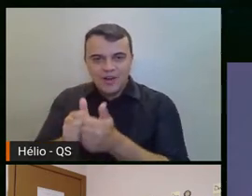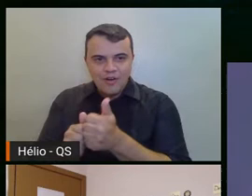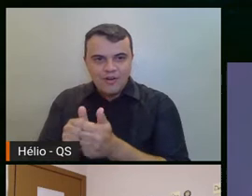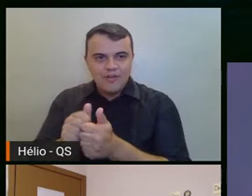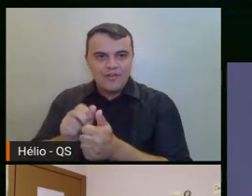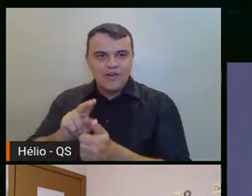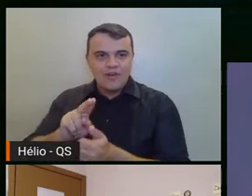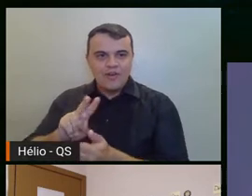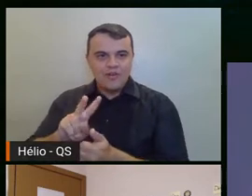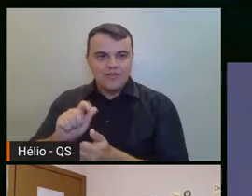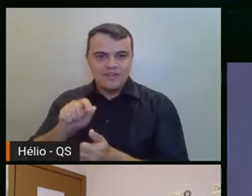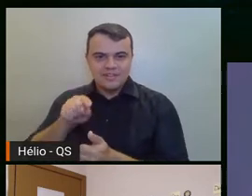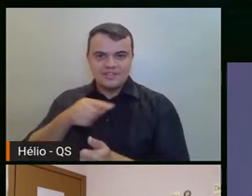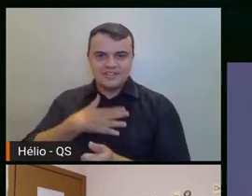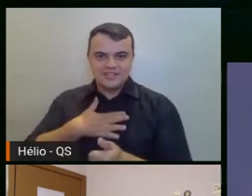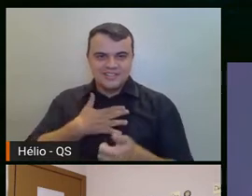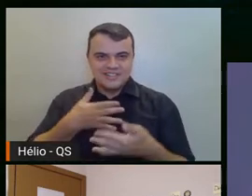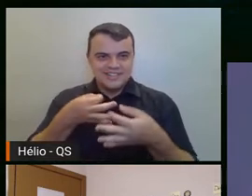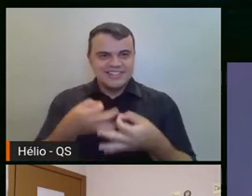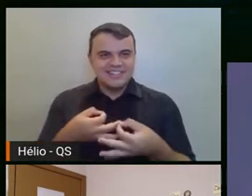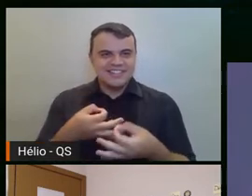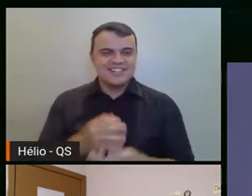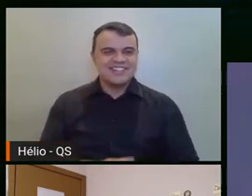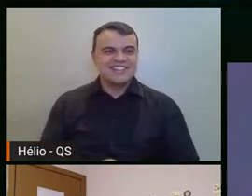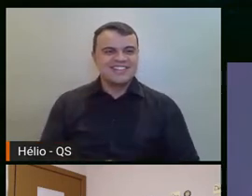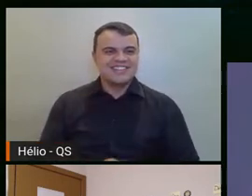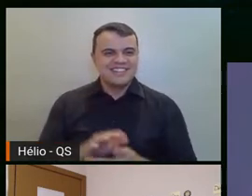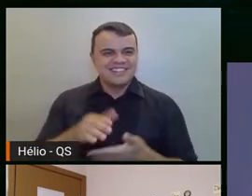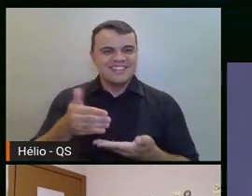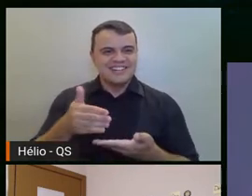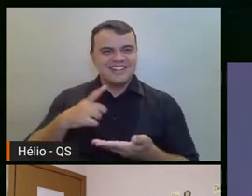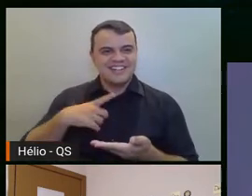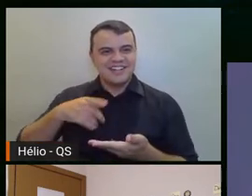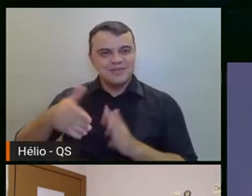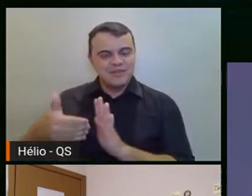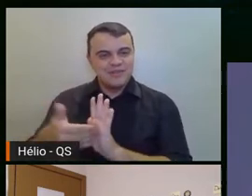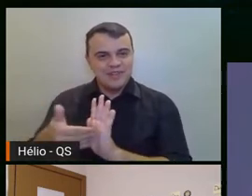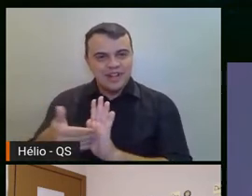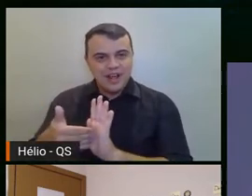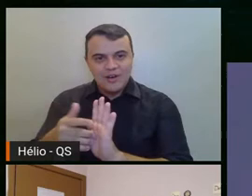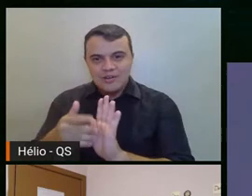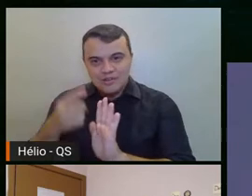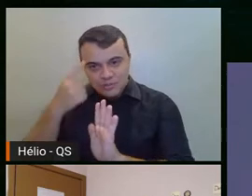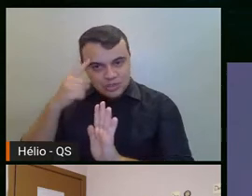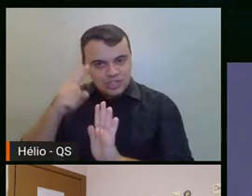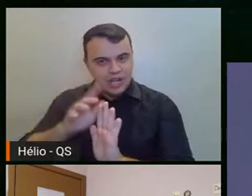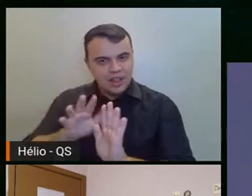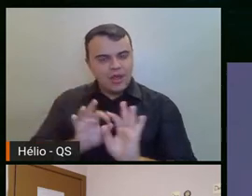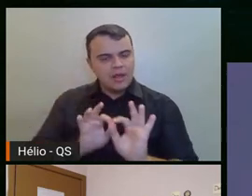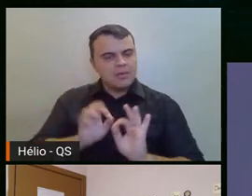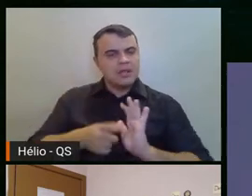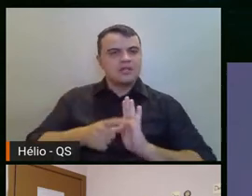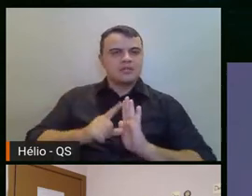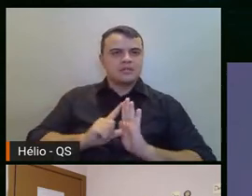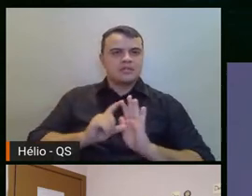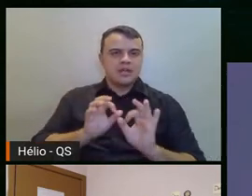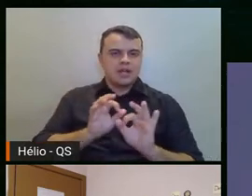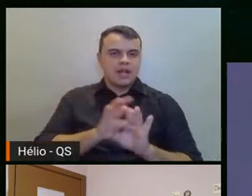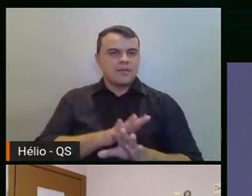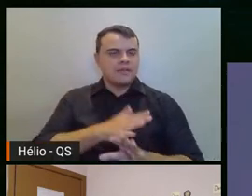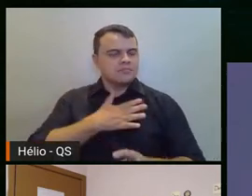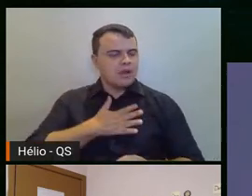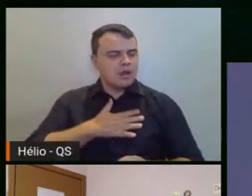se alguém gosta né então assim não deixa isso para o final galera se planejem tentam terminar com